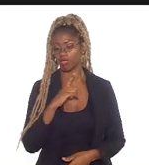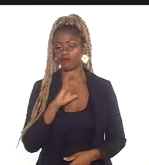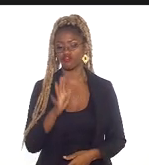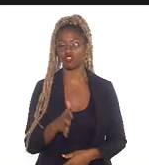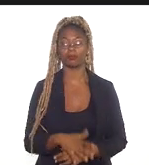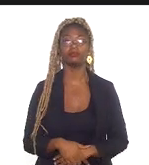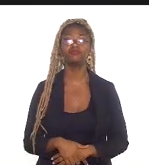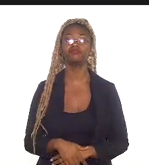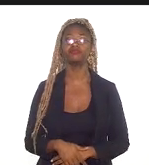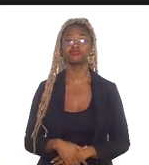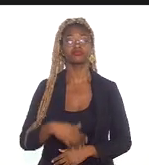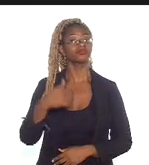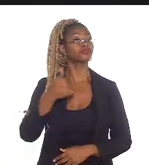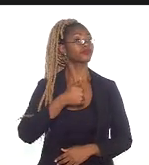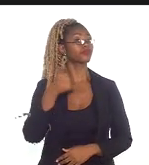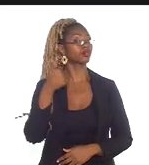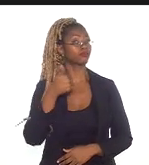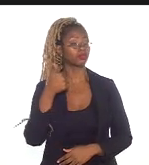Primeiro,